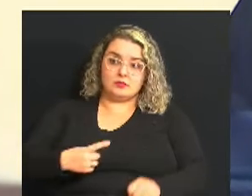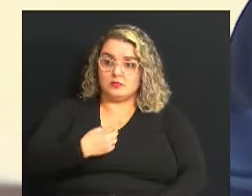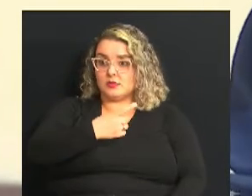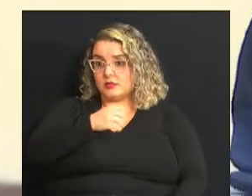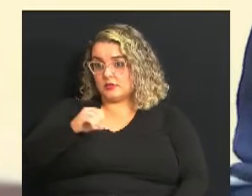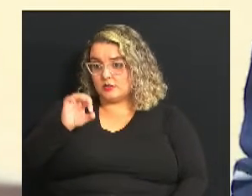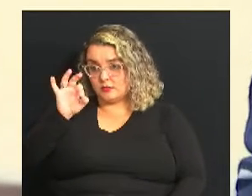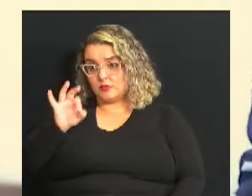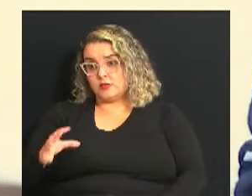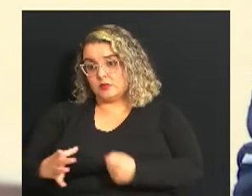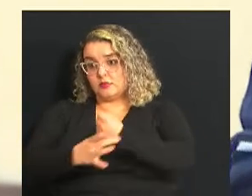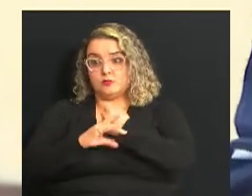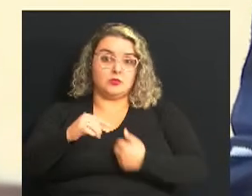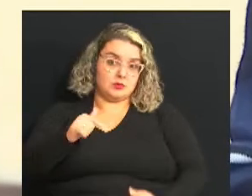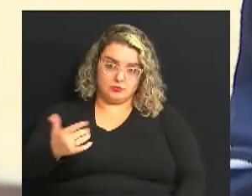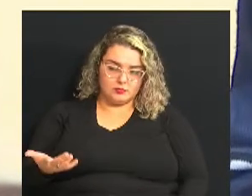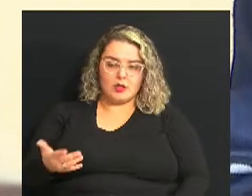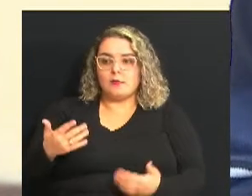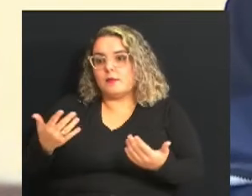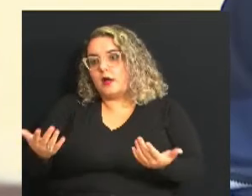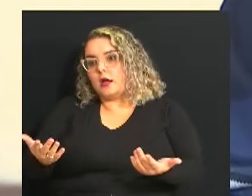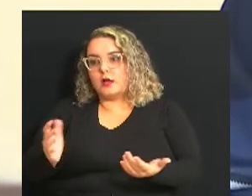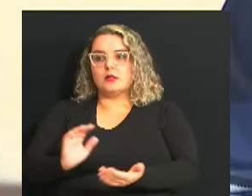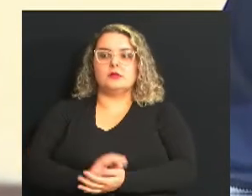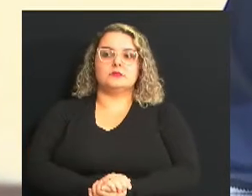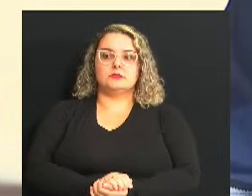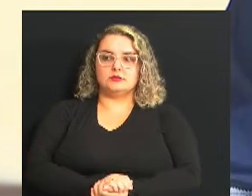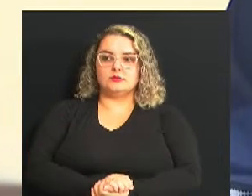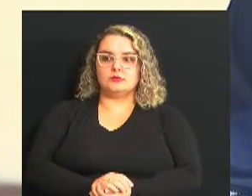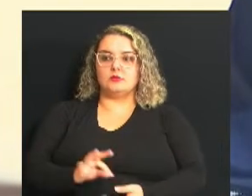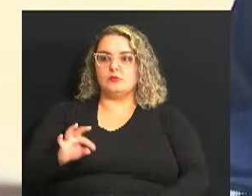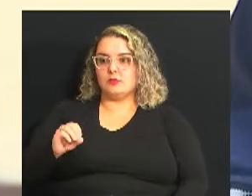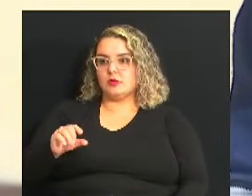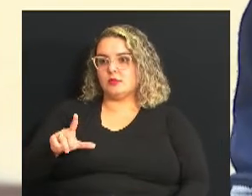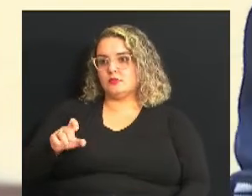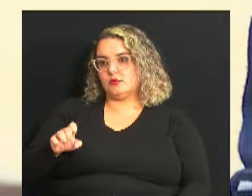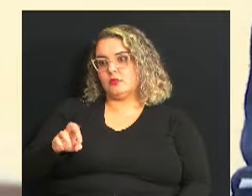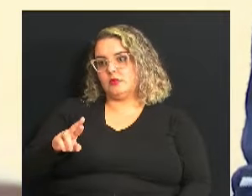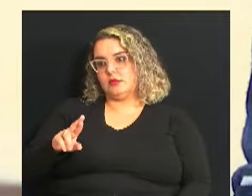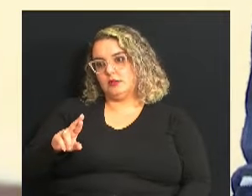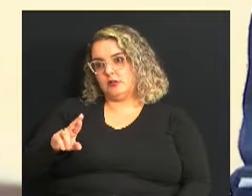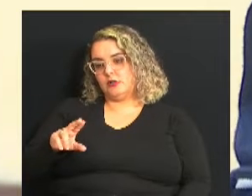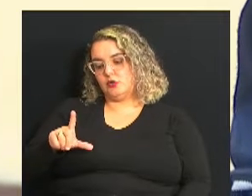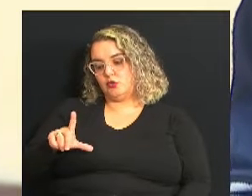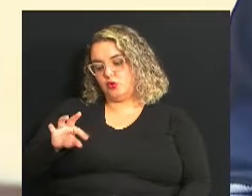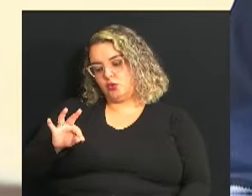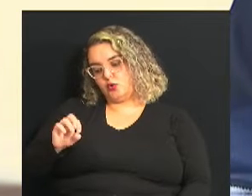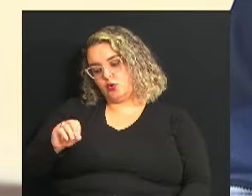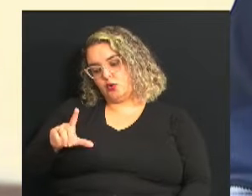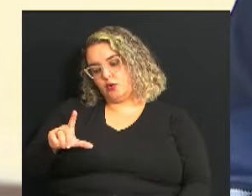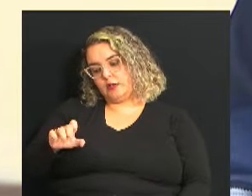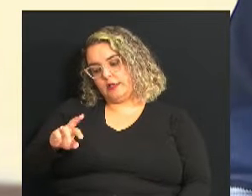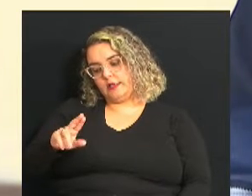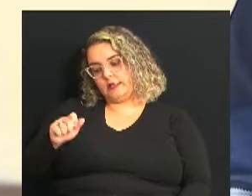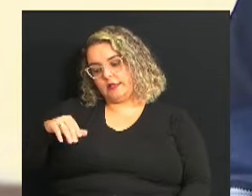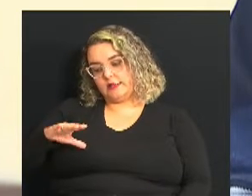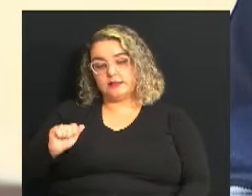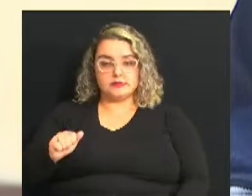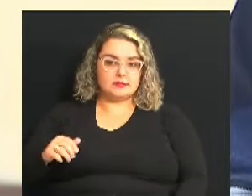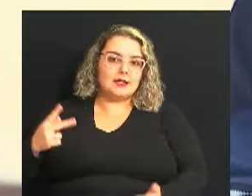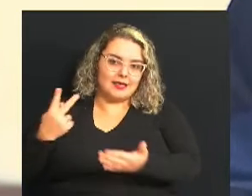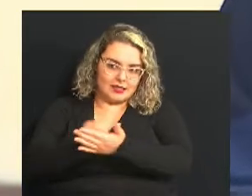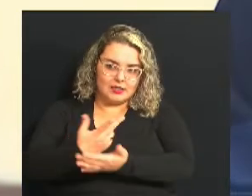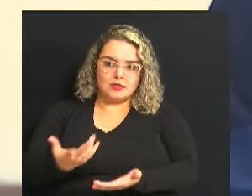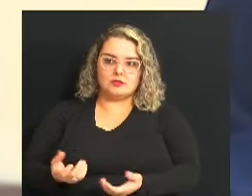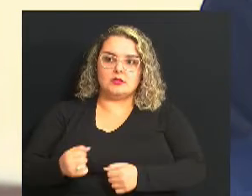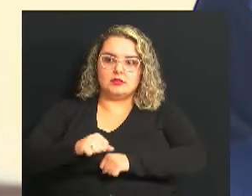isso não existe, né? Mas uma tolerância maior a falhas assim e indisponibilidade de dados, né?